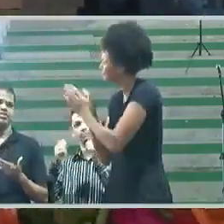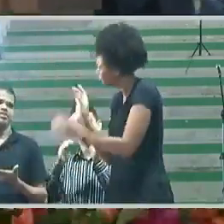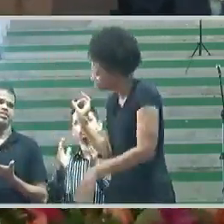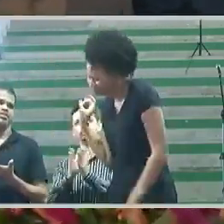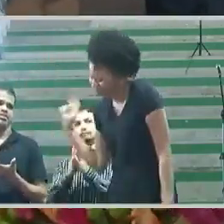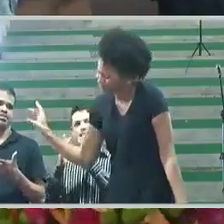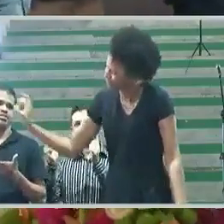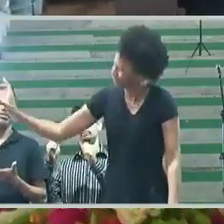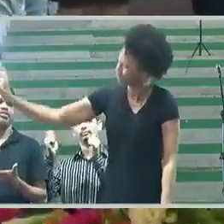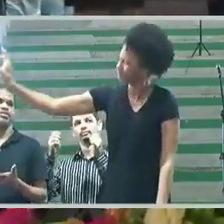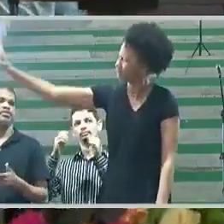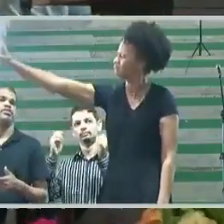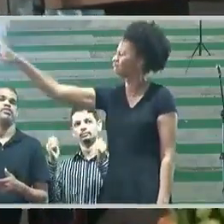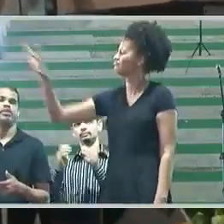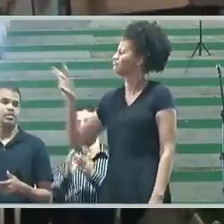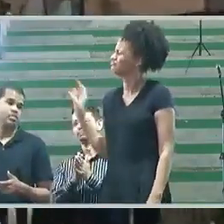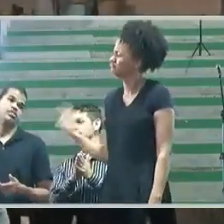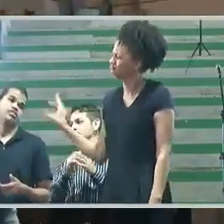Entrega teu culto.